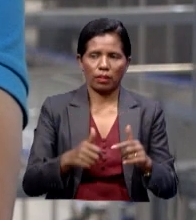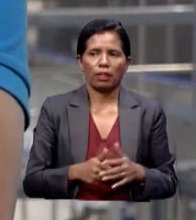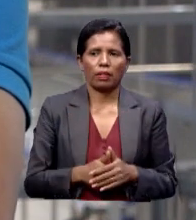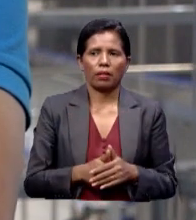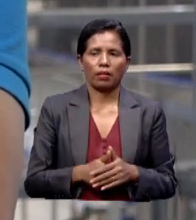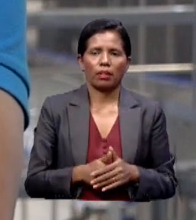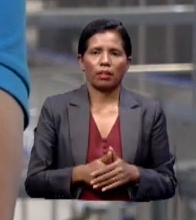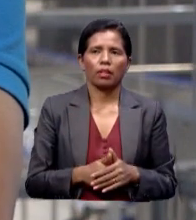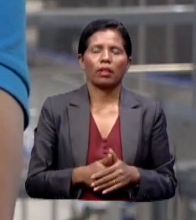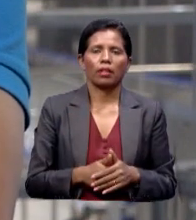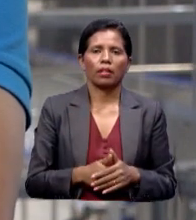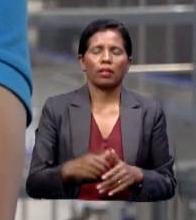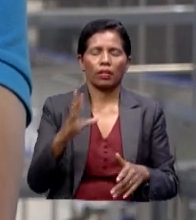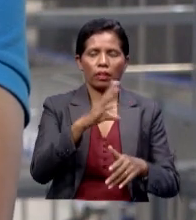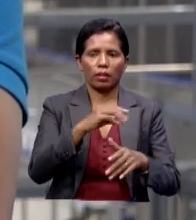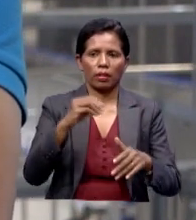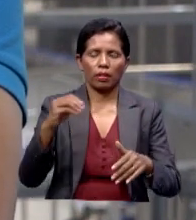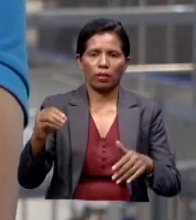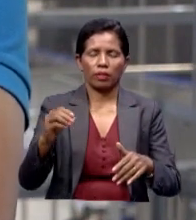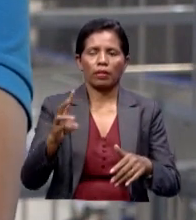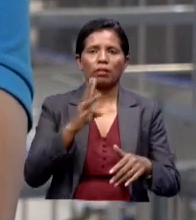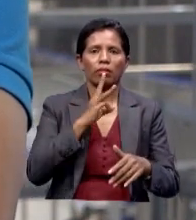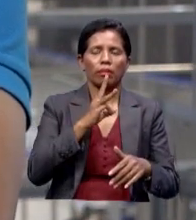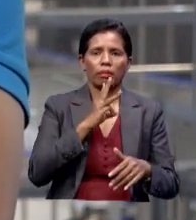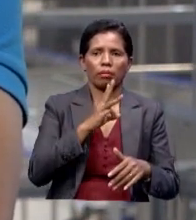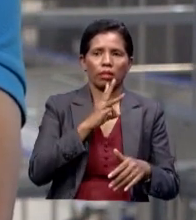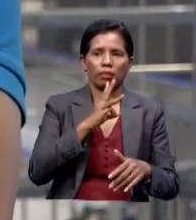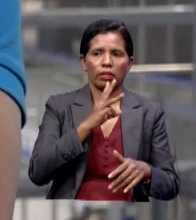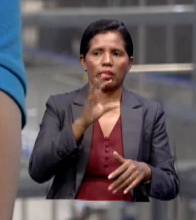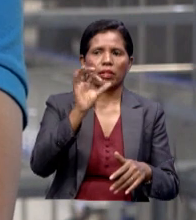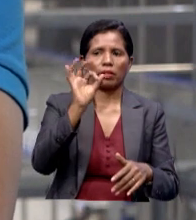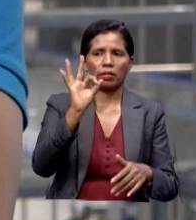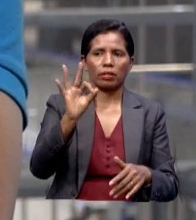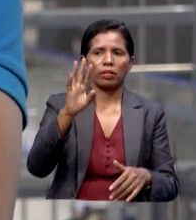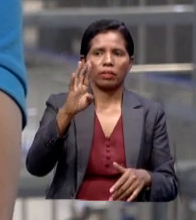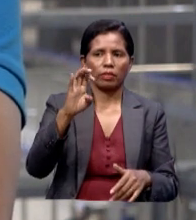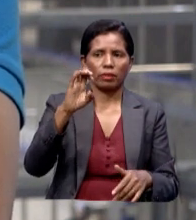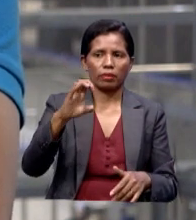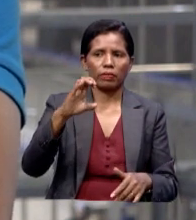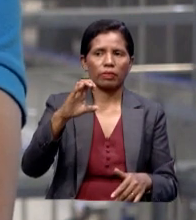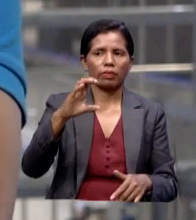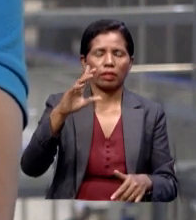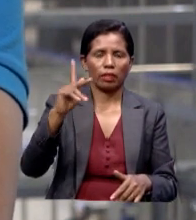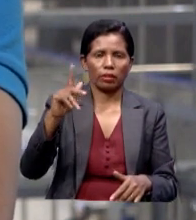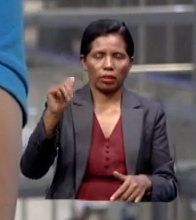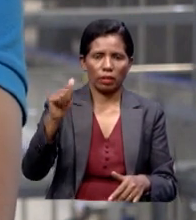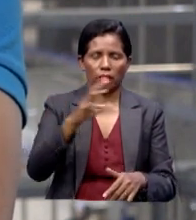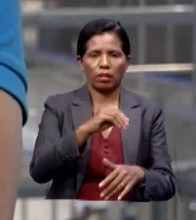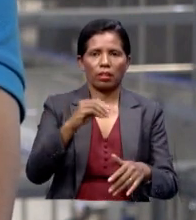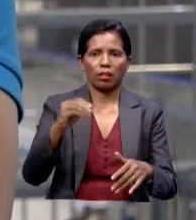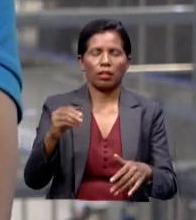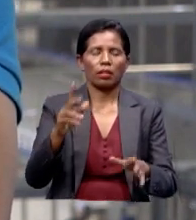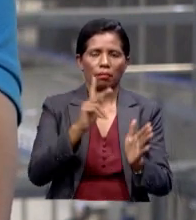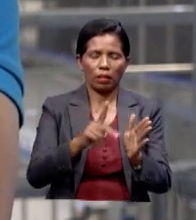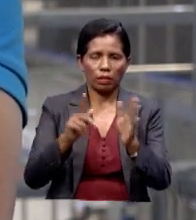hanesan aqua fresca, mos concorda tebes o plan une be husi katel ini yan, atu